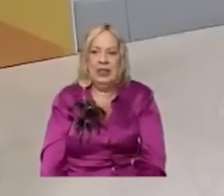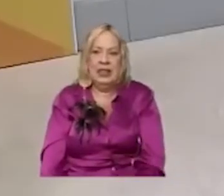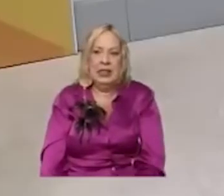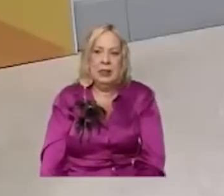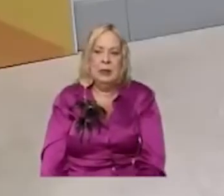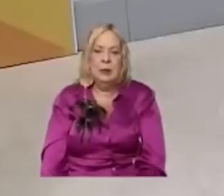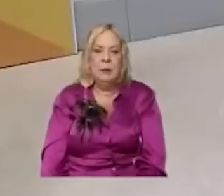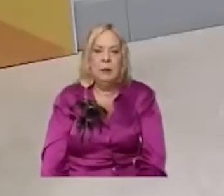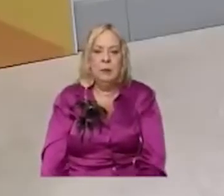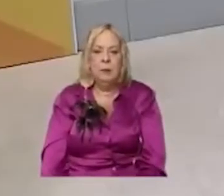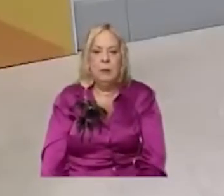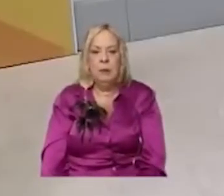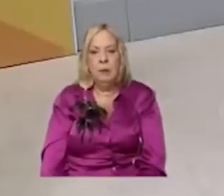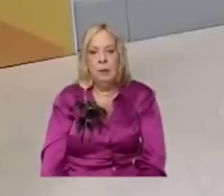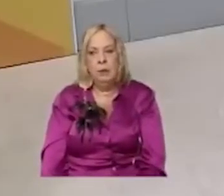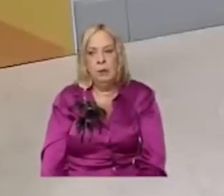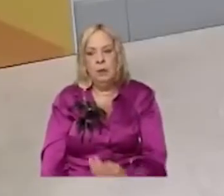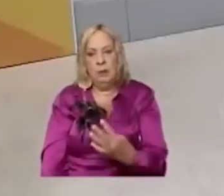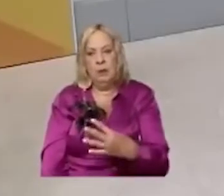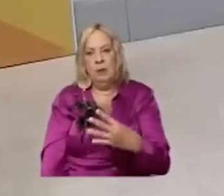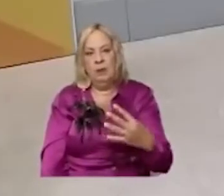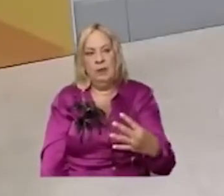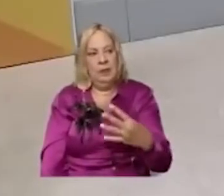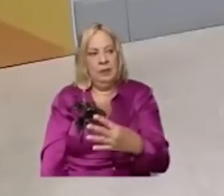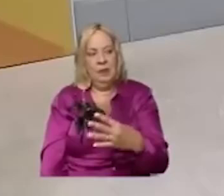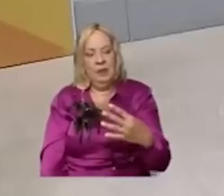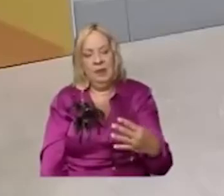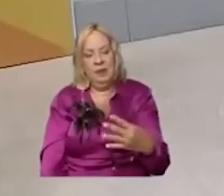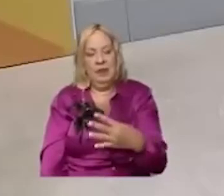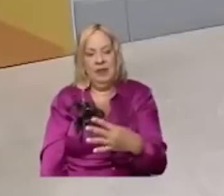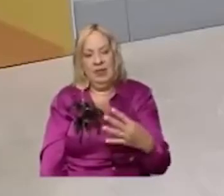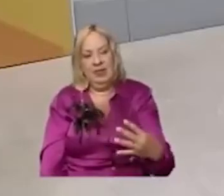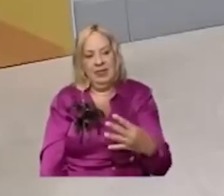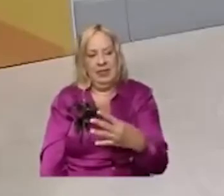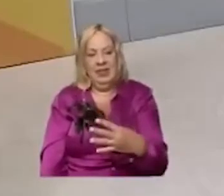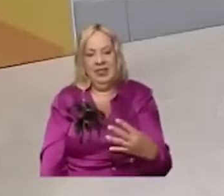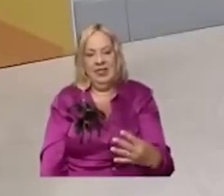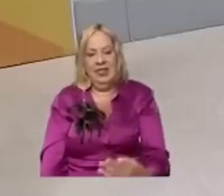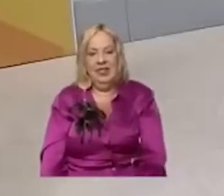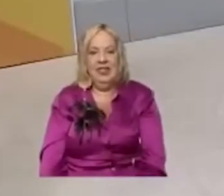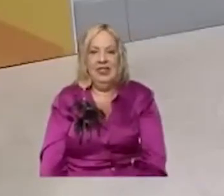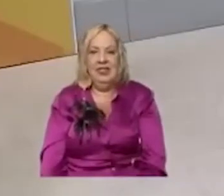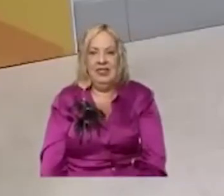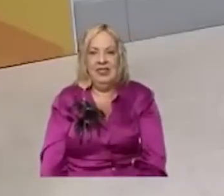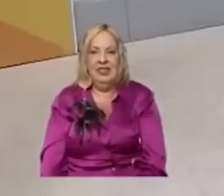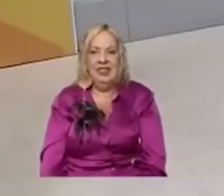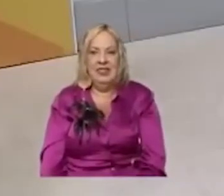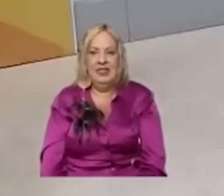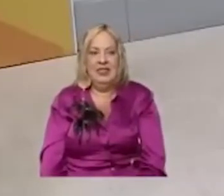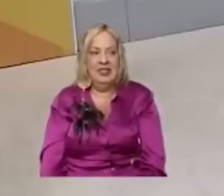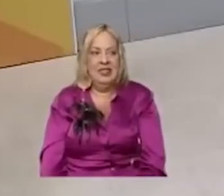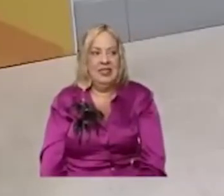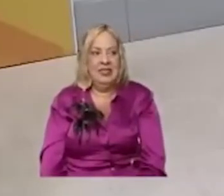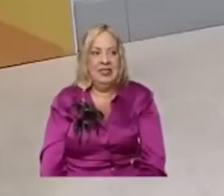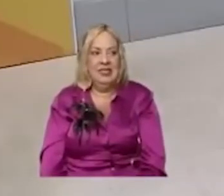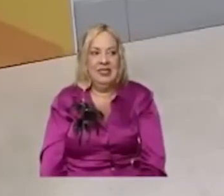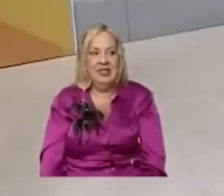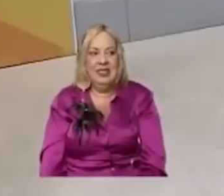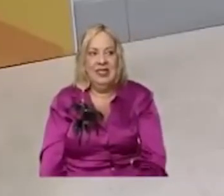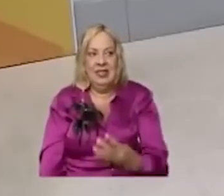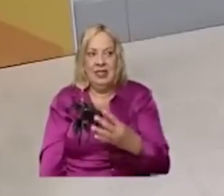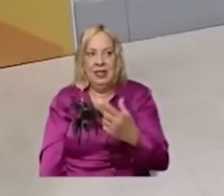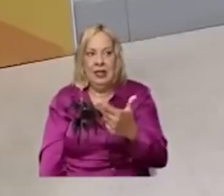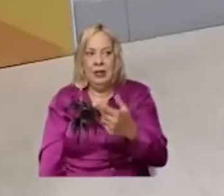48, 48. Sobe também a 44, 44, 44. Sobe a